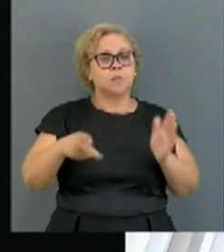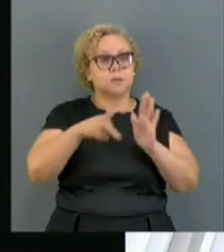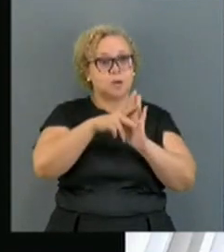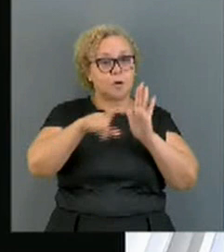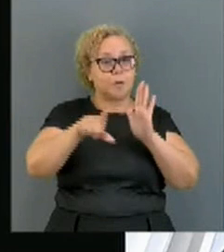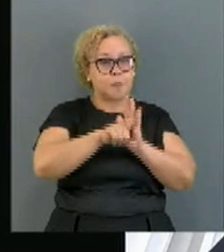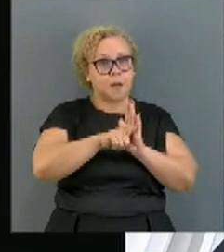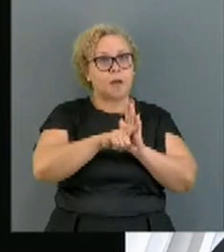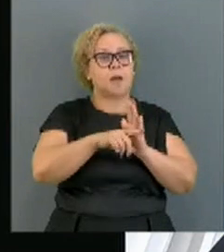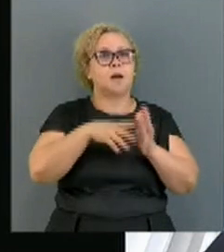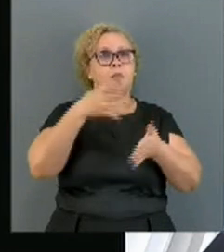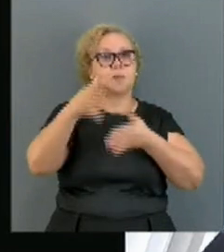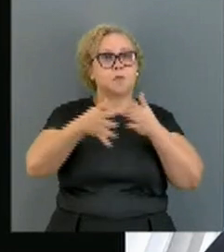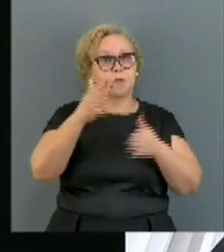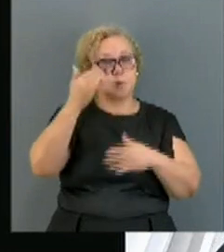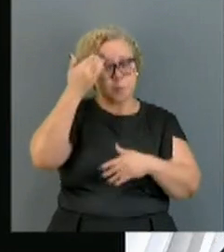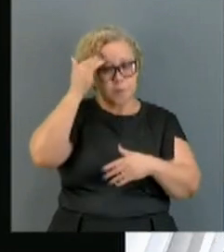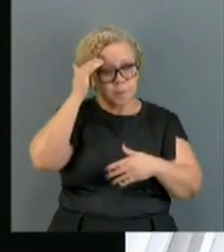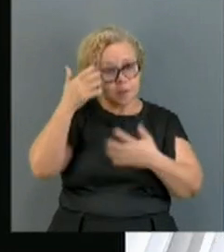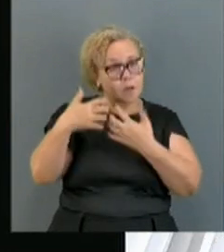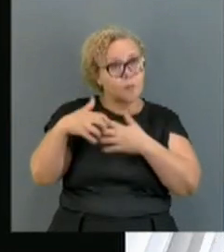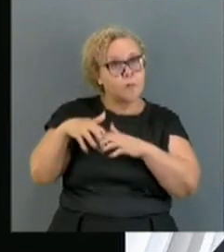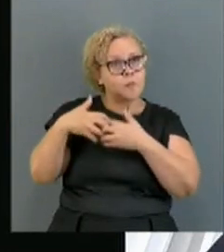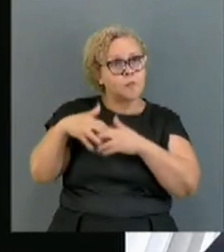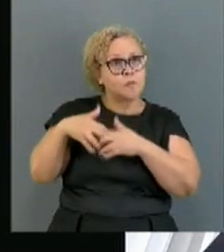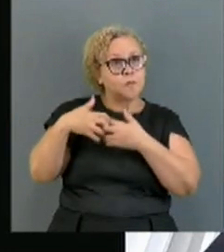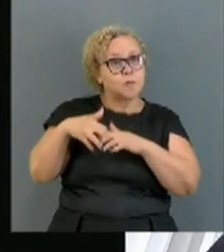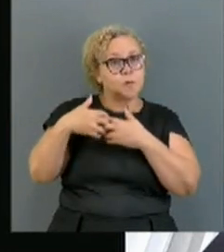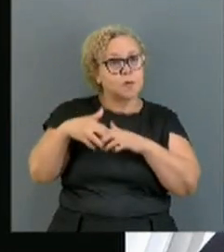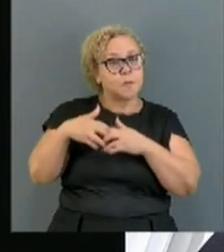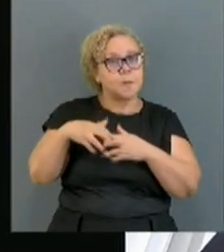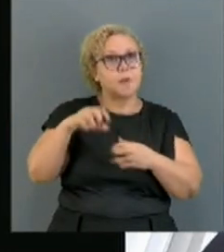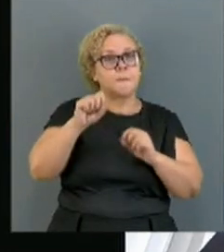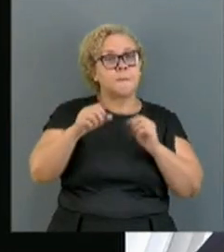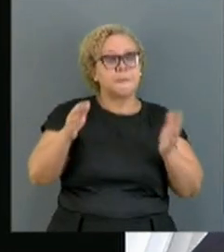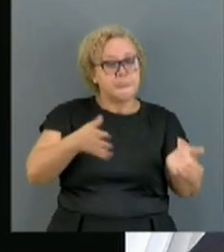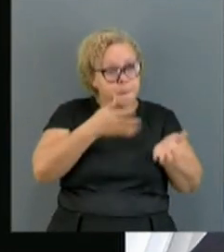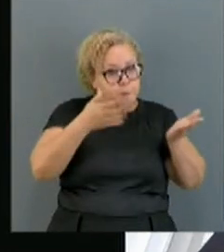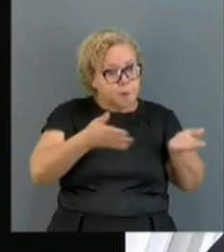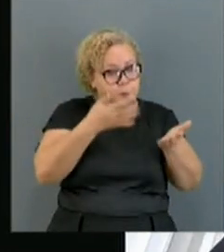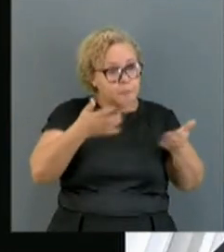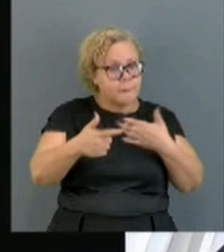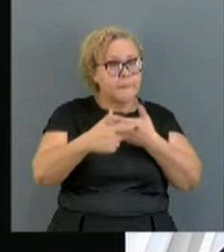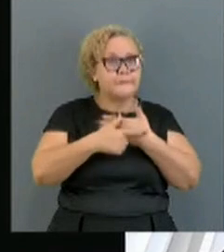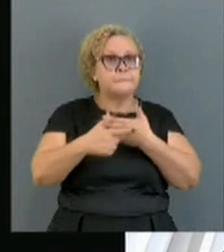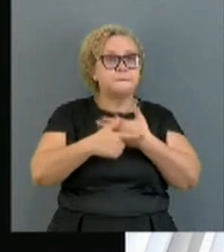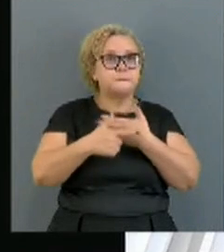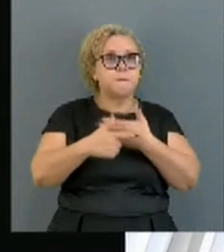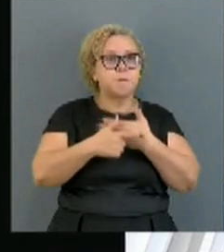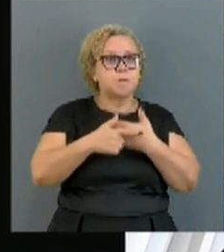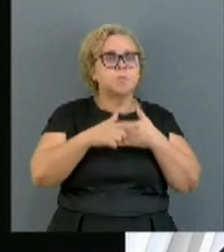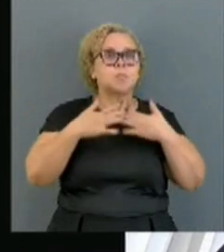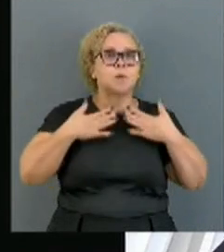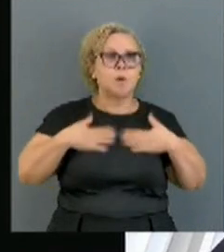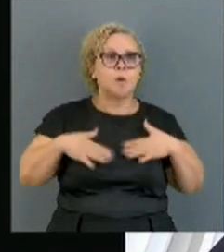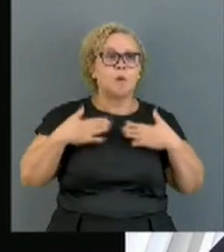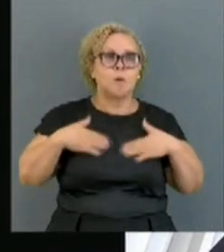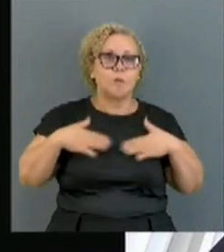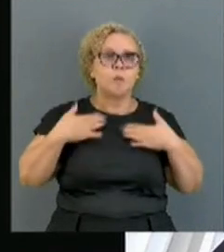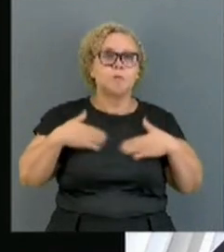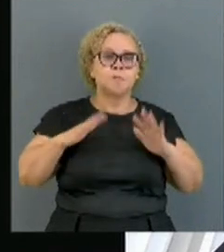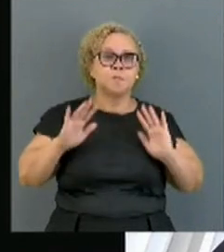sobre entender o funcionamento, prover funções de ponderação,